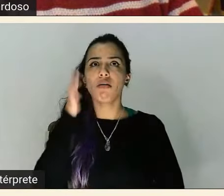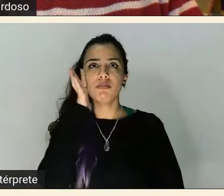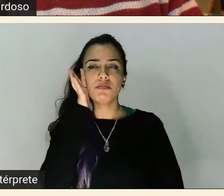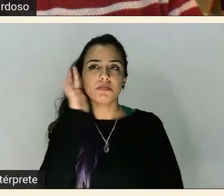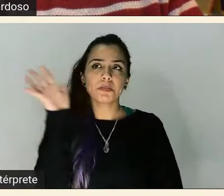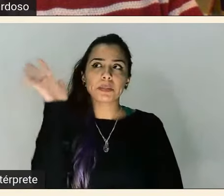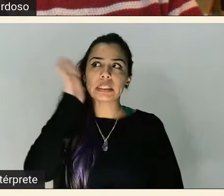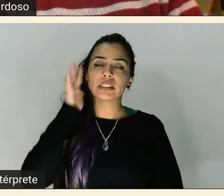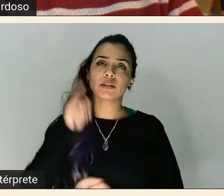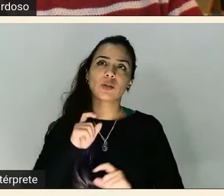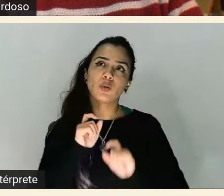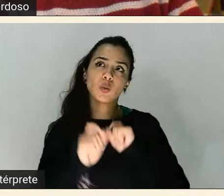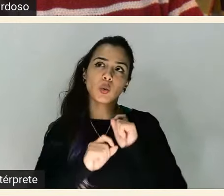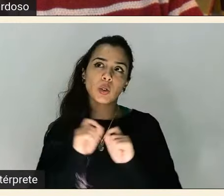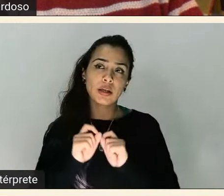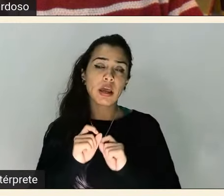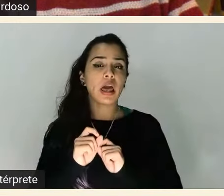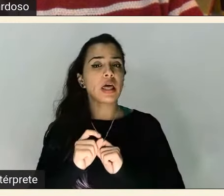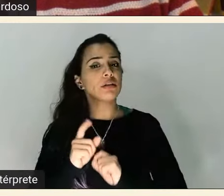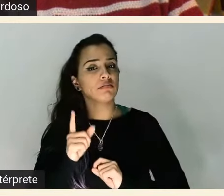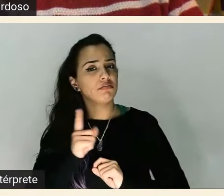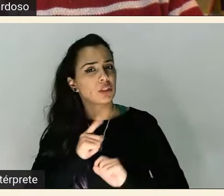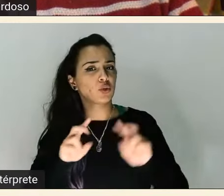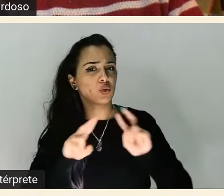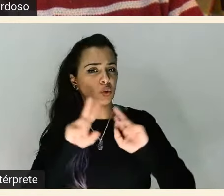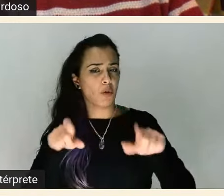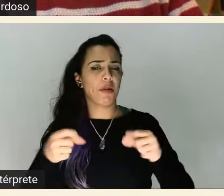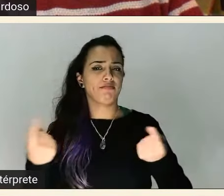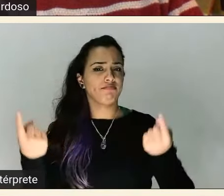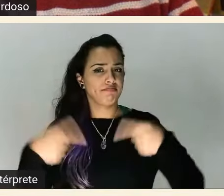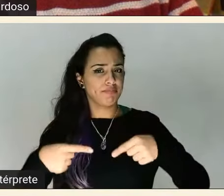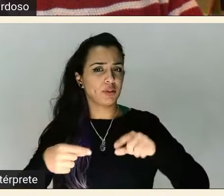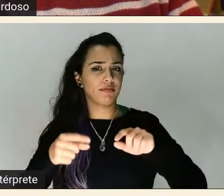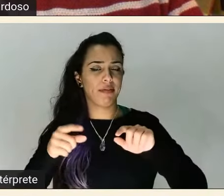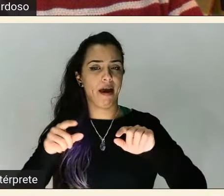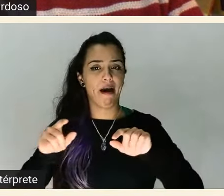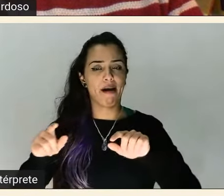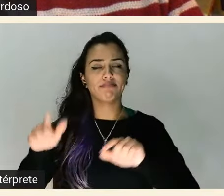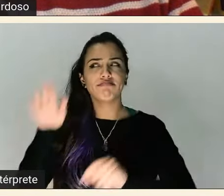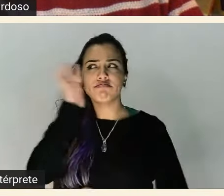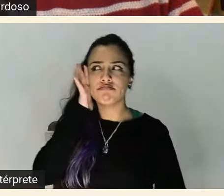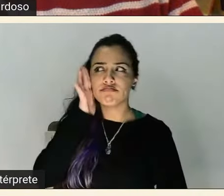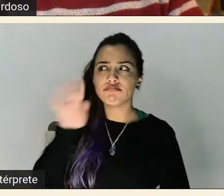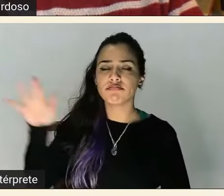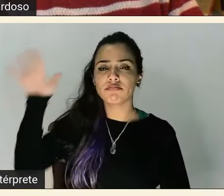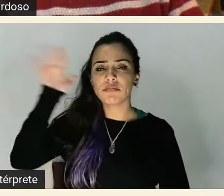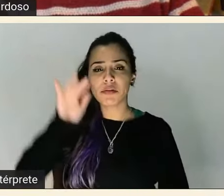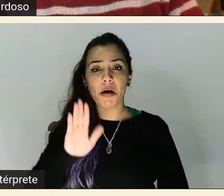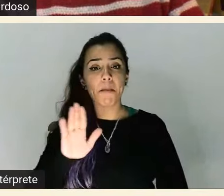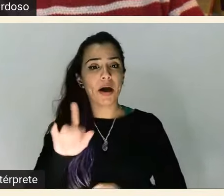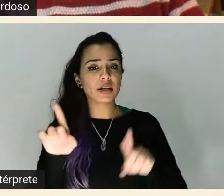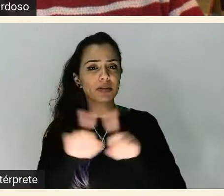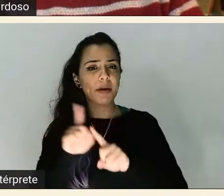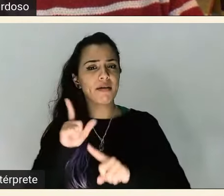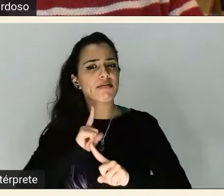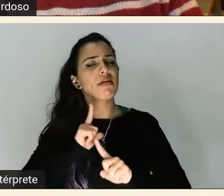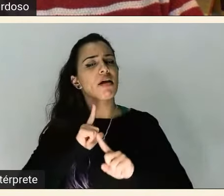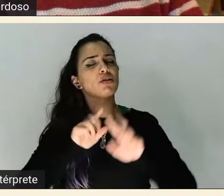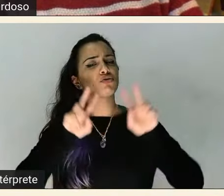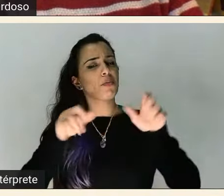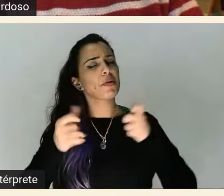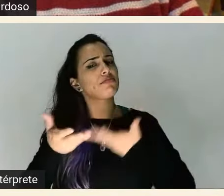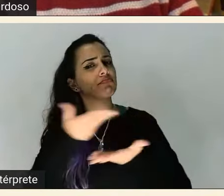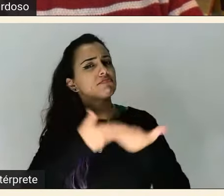que, mais do que um jogo de embate sobre essas imagens, me interessa também um jogo de conversa com essas